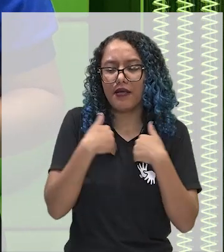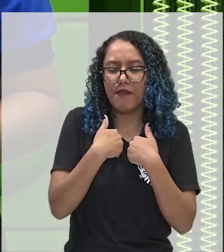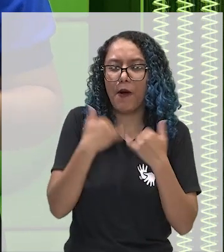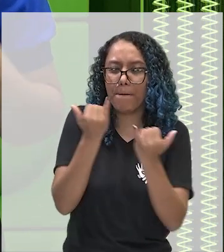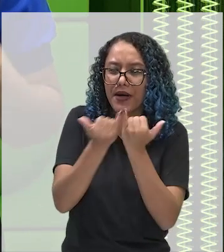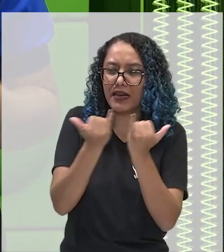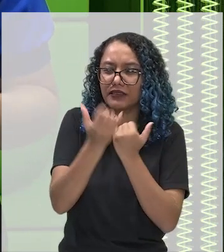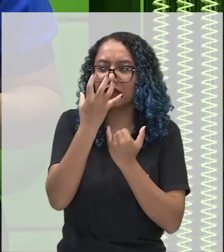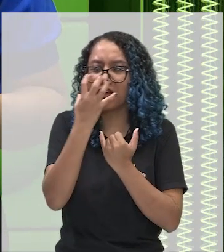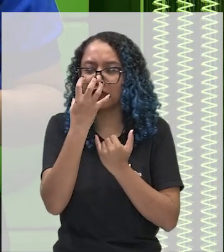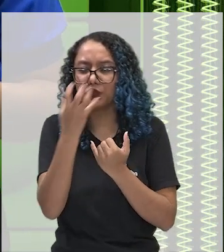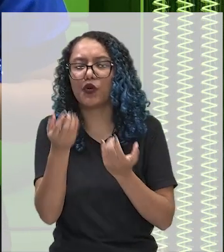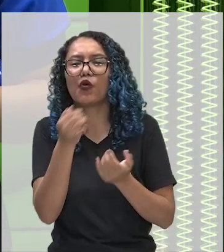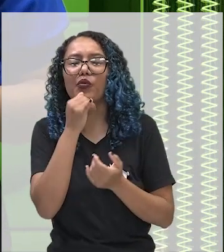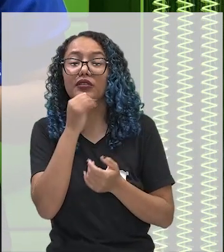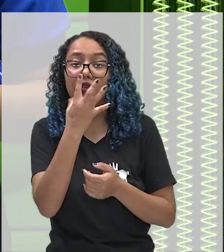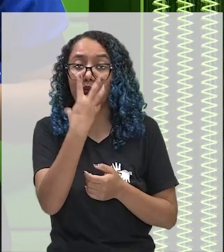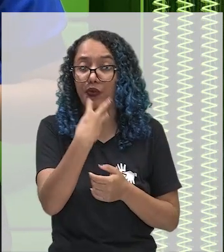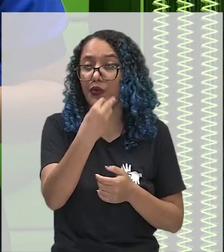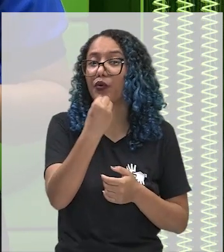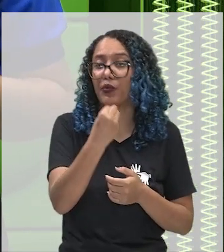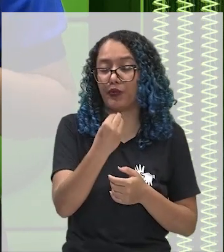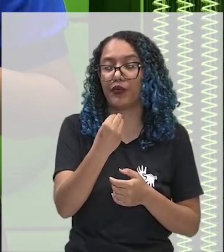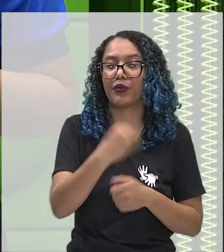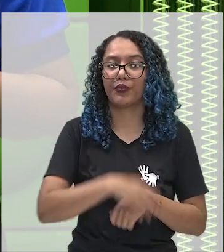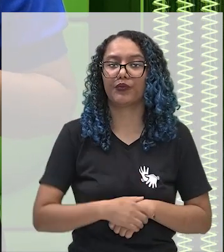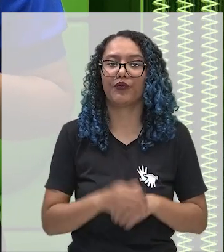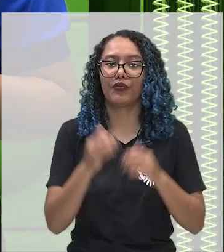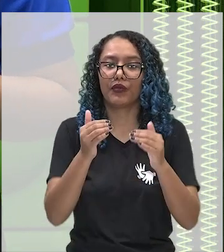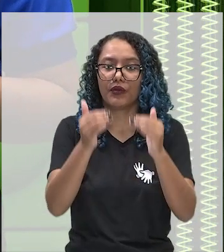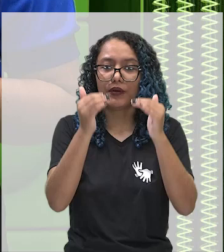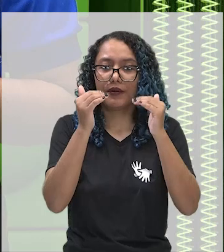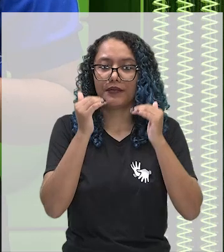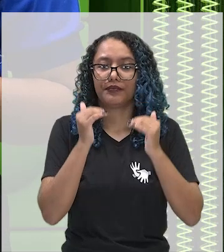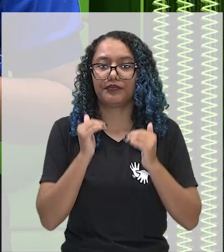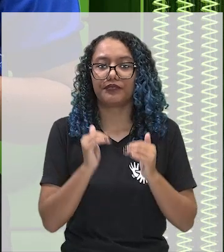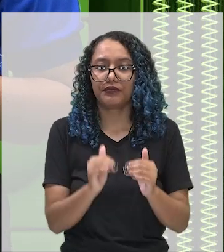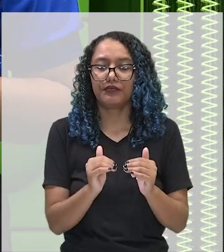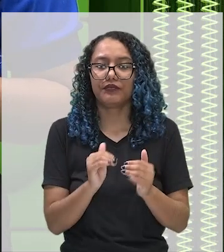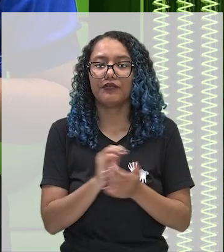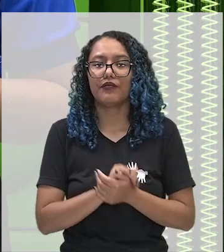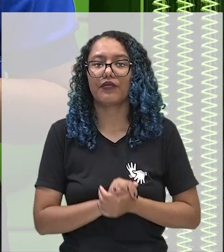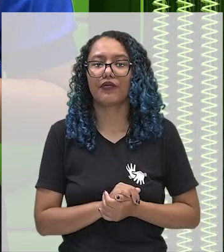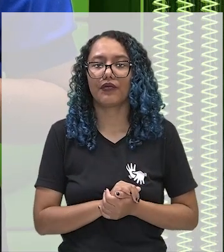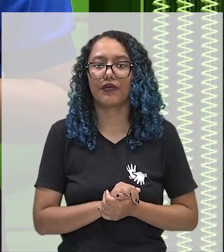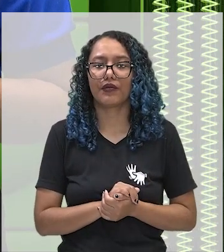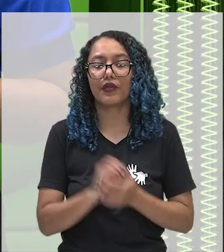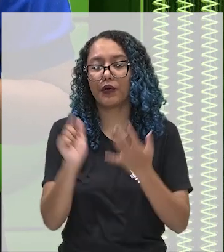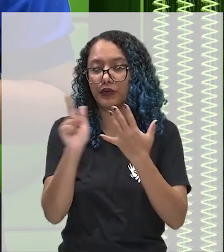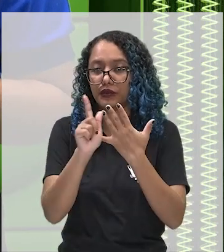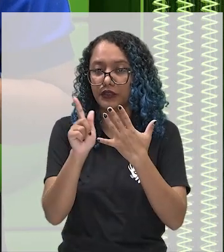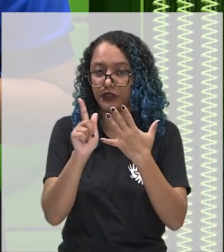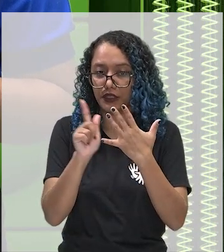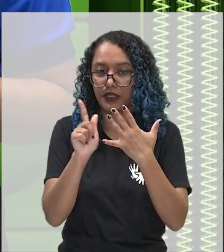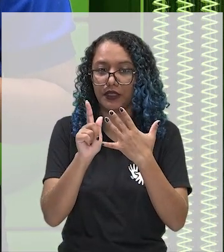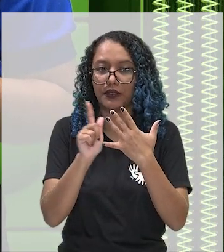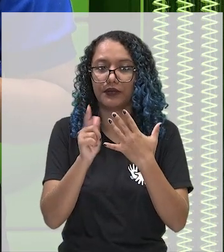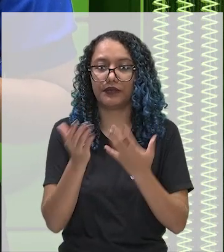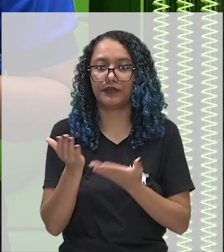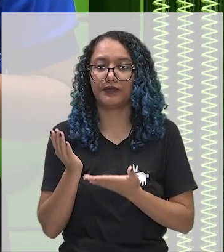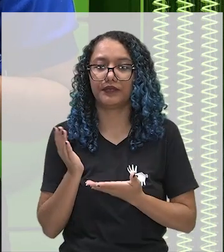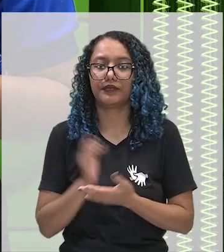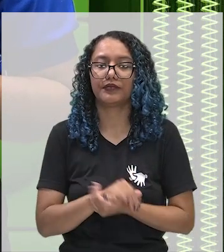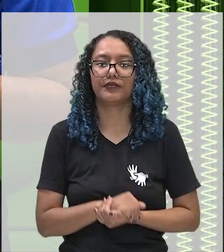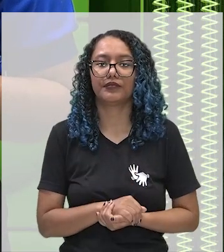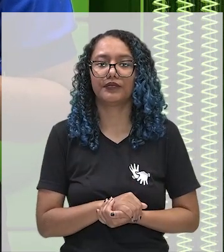com os cachorros, como por exemplo os lobos, né? E aí a gente desce também mais um pouquinho, nós temos aí o gênero,